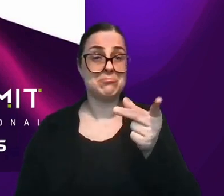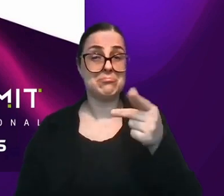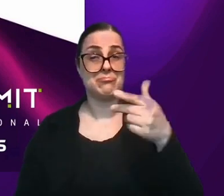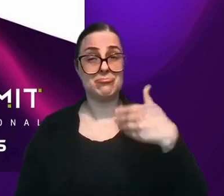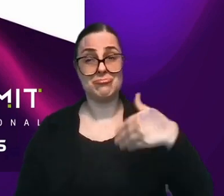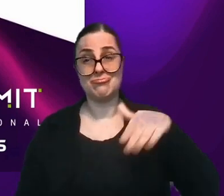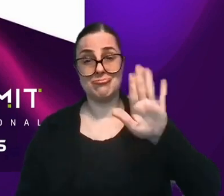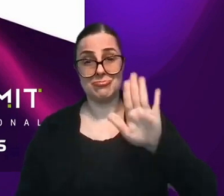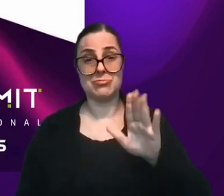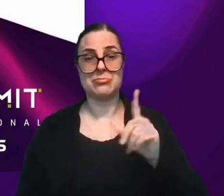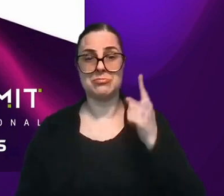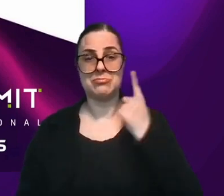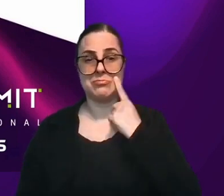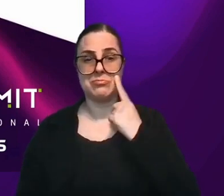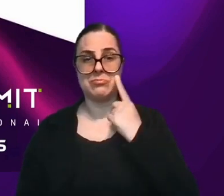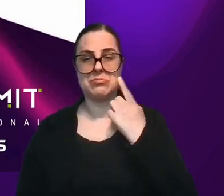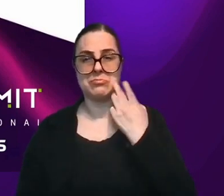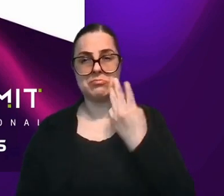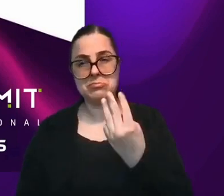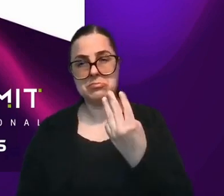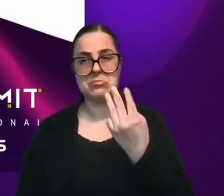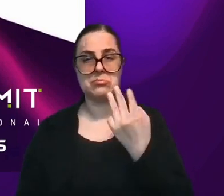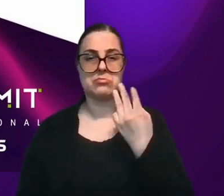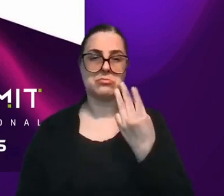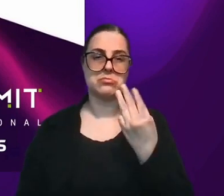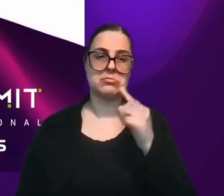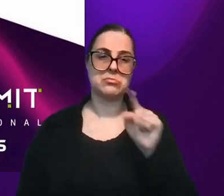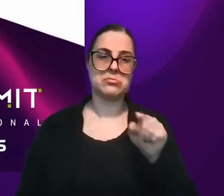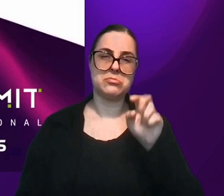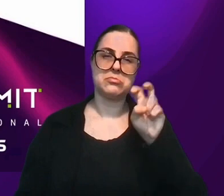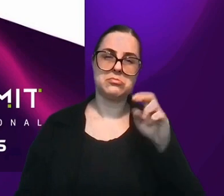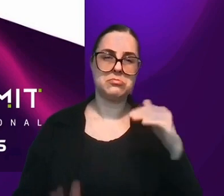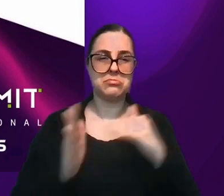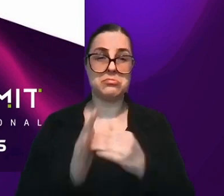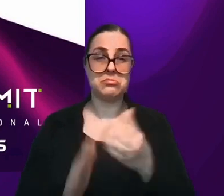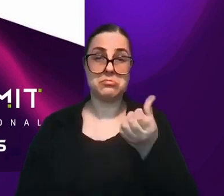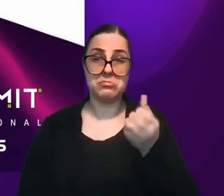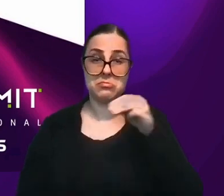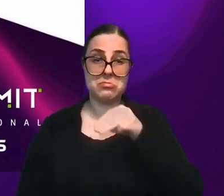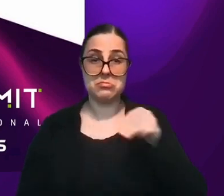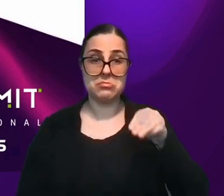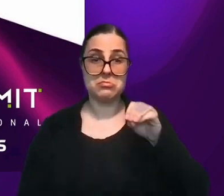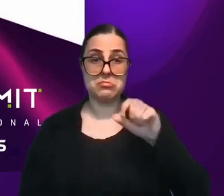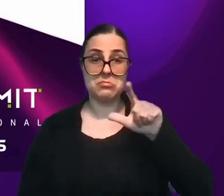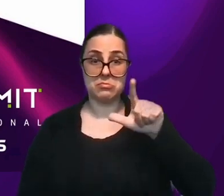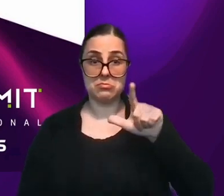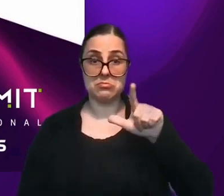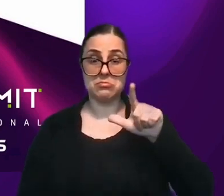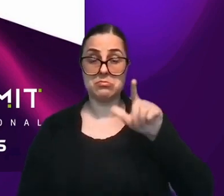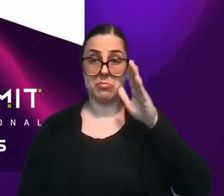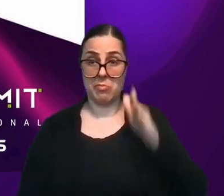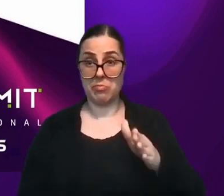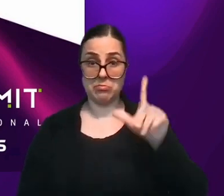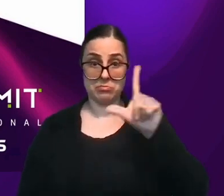2,8, 3 até 5 a 6 milimol por litro de sangue citratado. Isso garantiria um cálcio